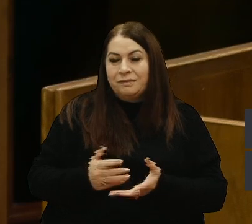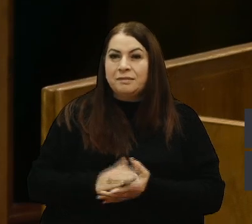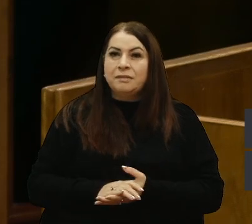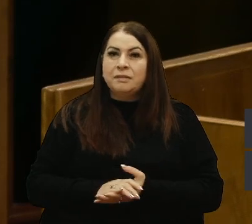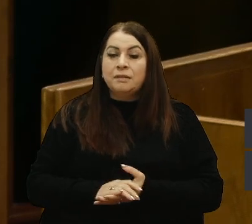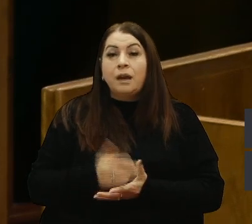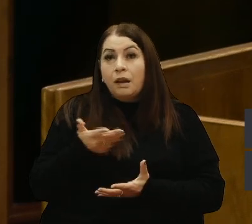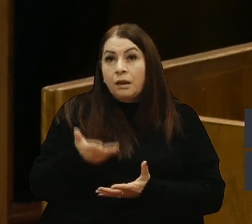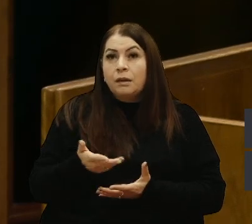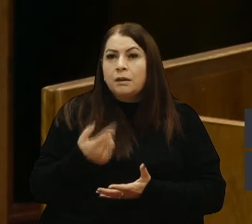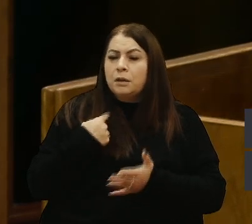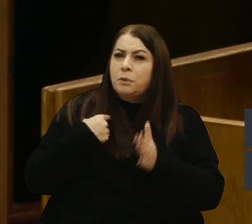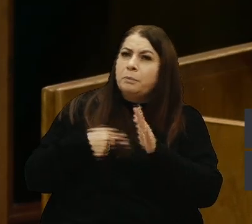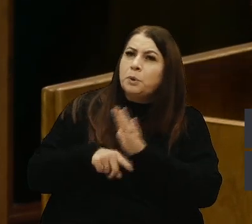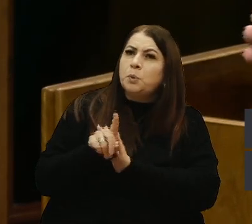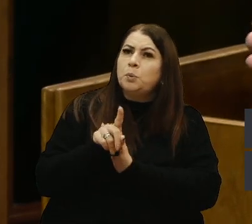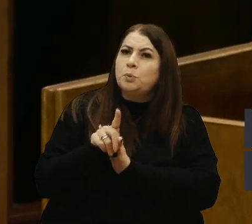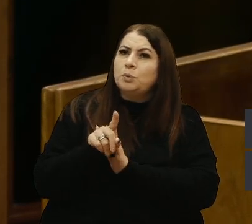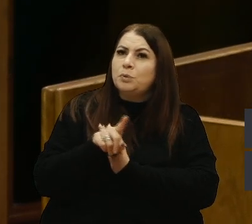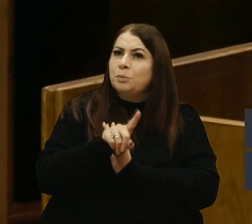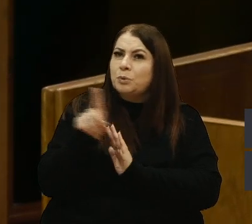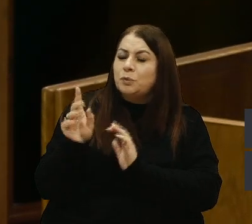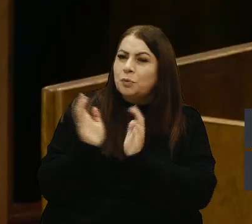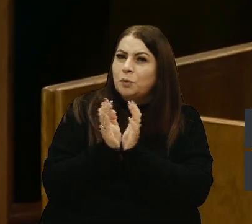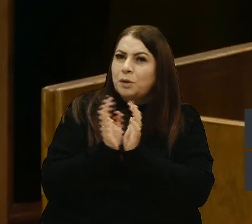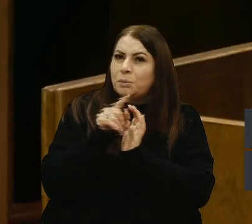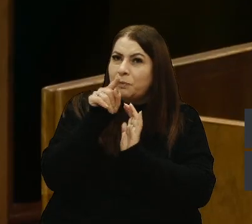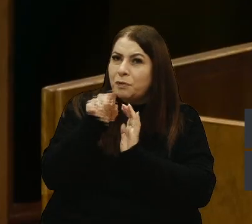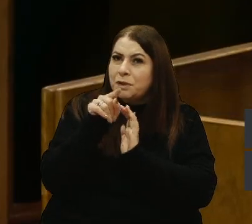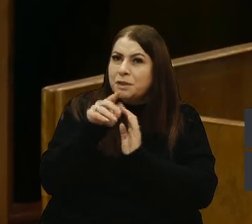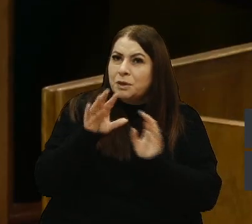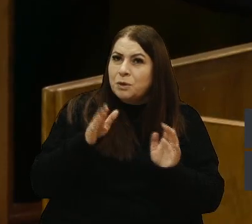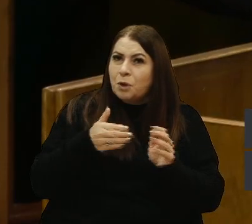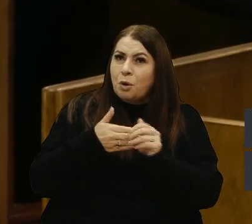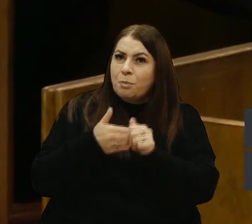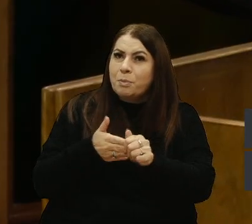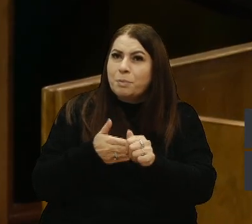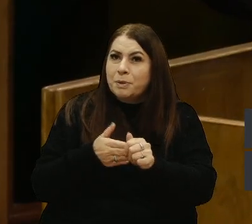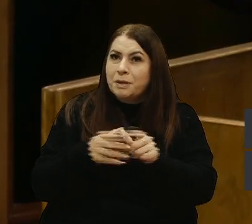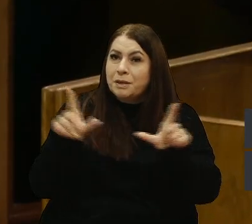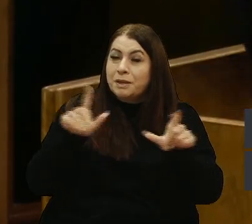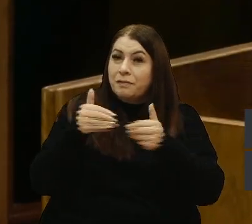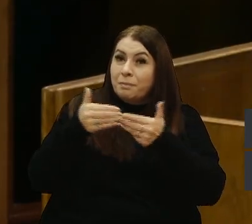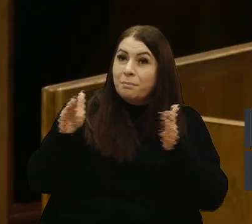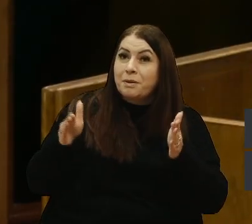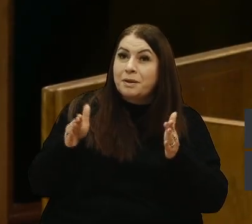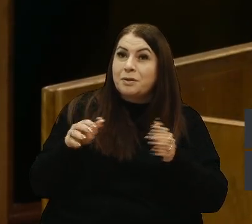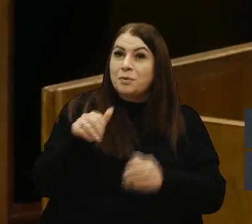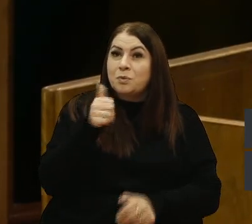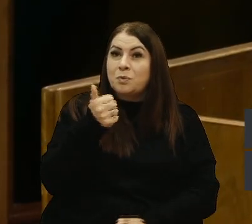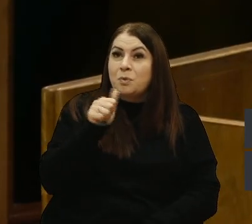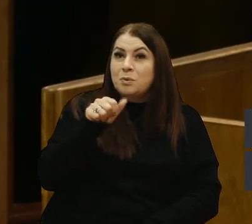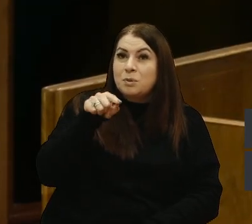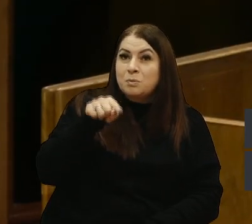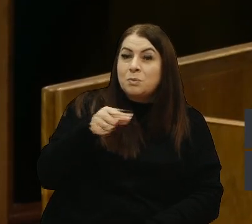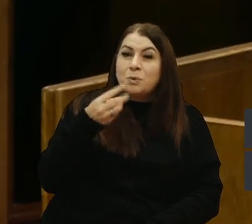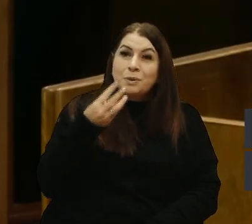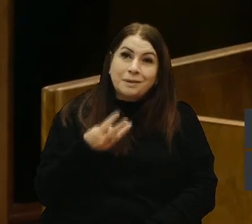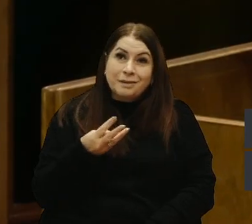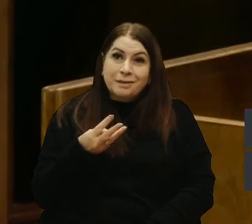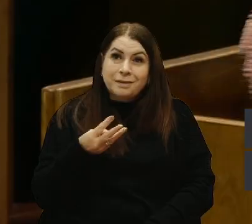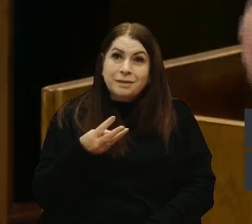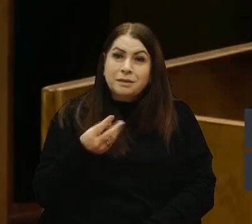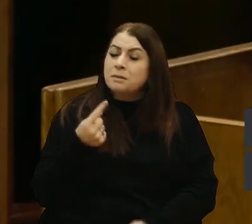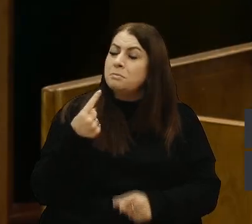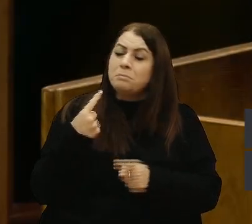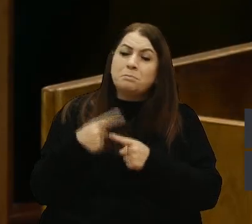E aí eu pergunto para os nobres colegas e para você que está nos acompanhando agora em rede aberta, no canal 11.3, para